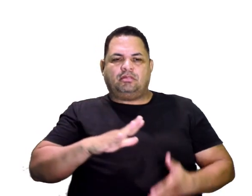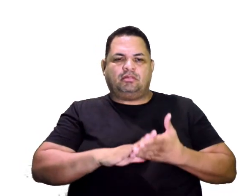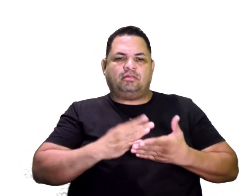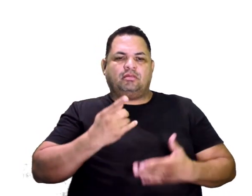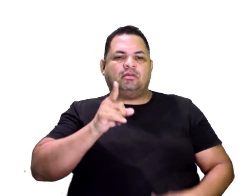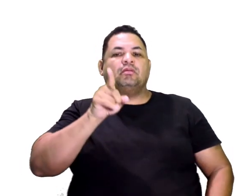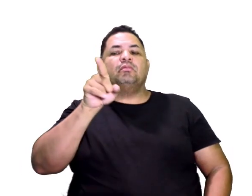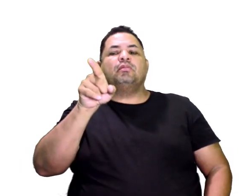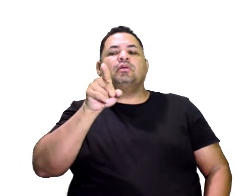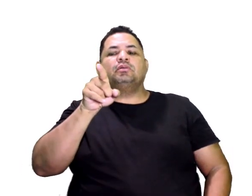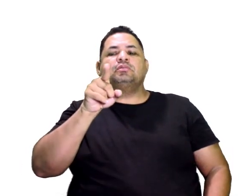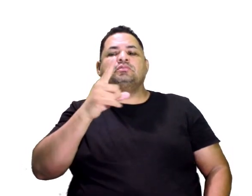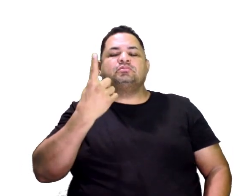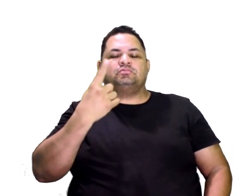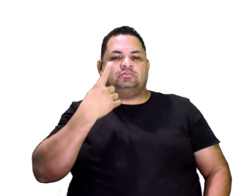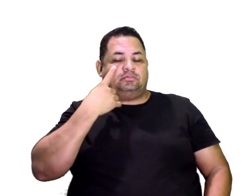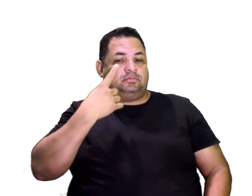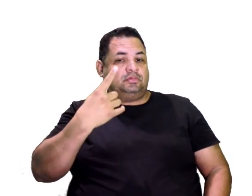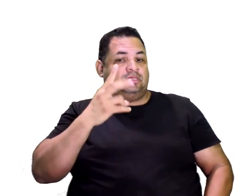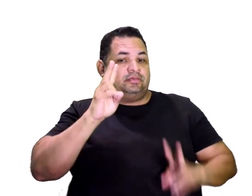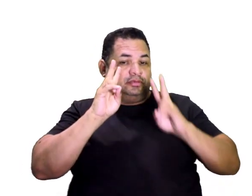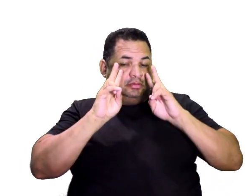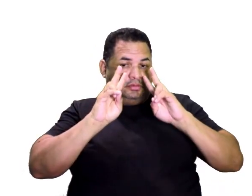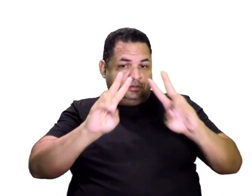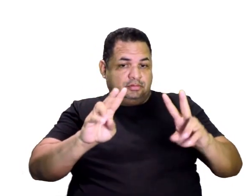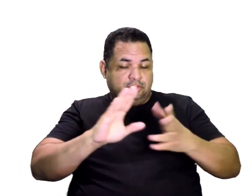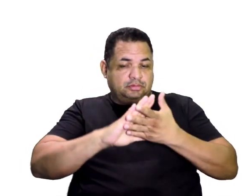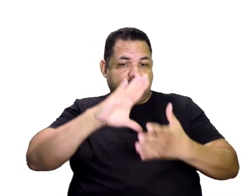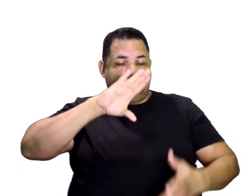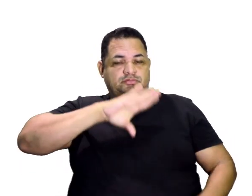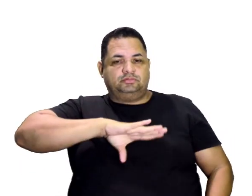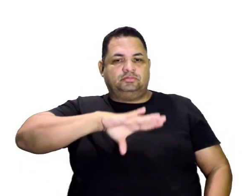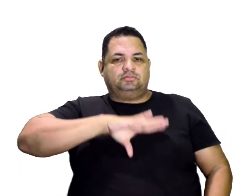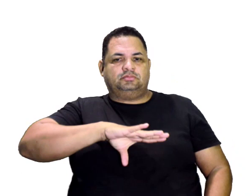é o ponto de vista deles,